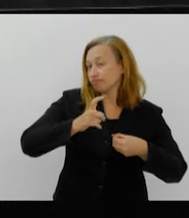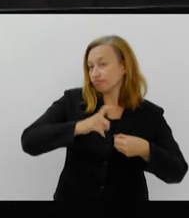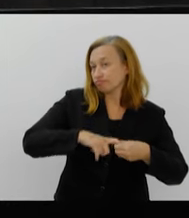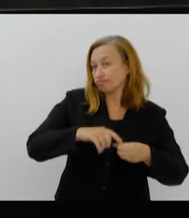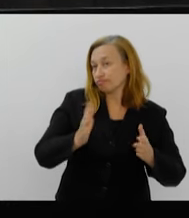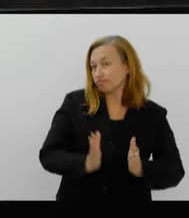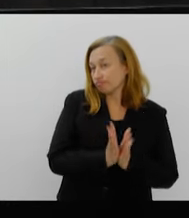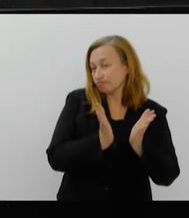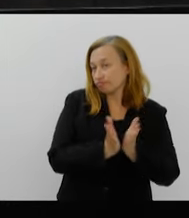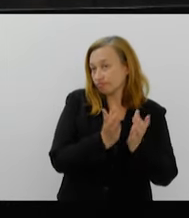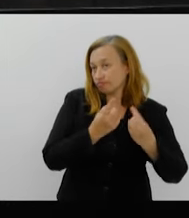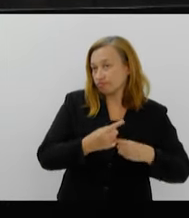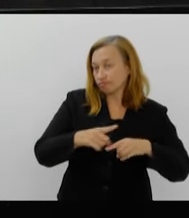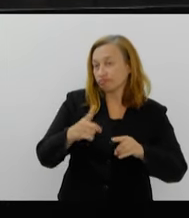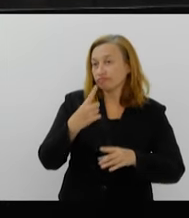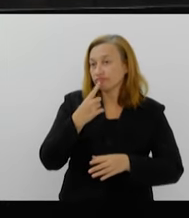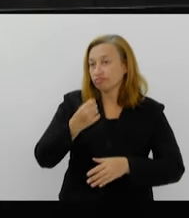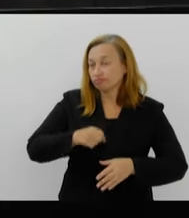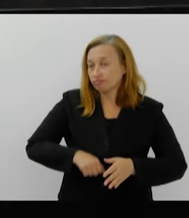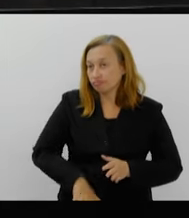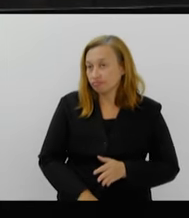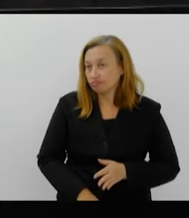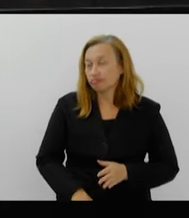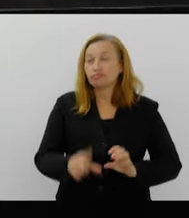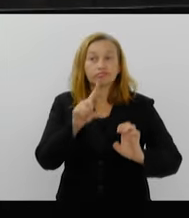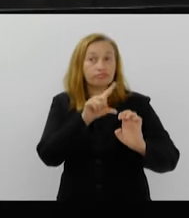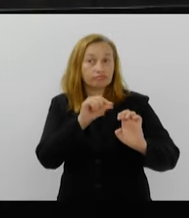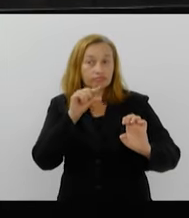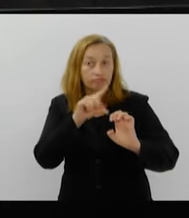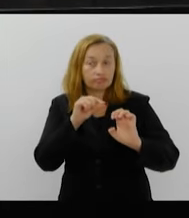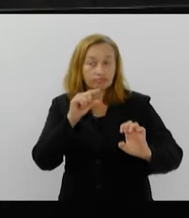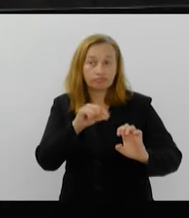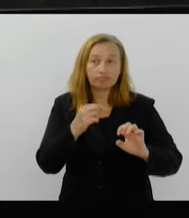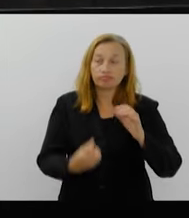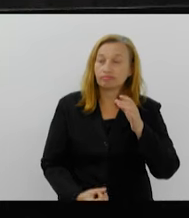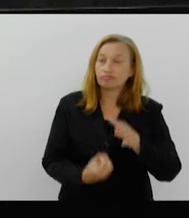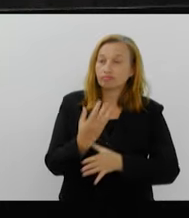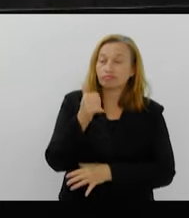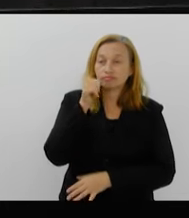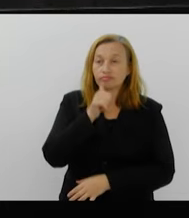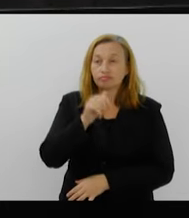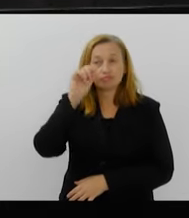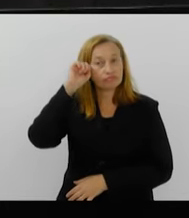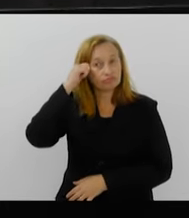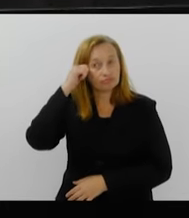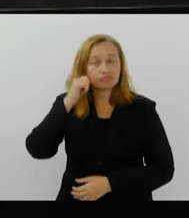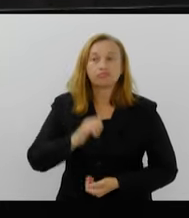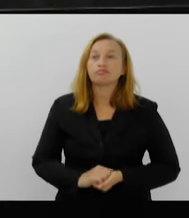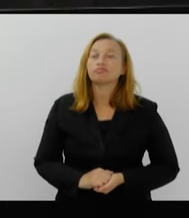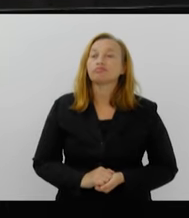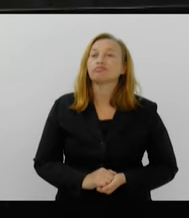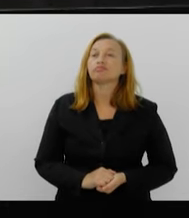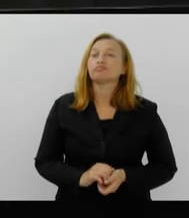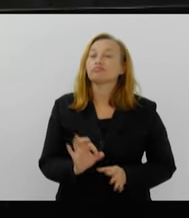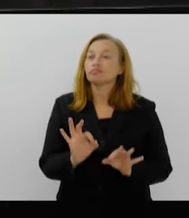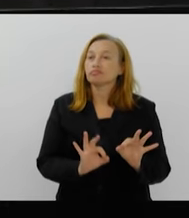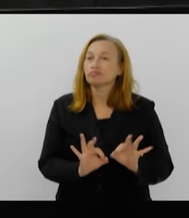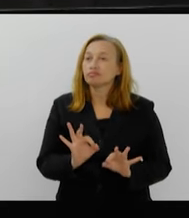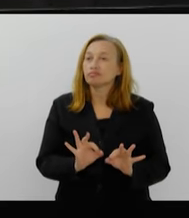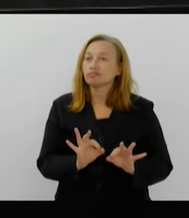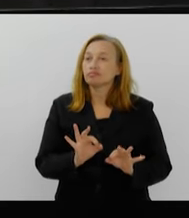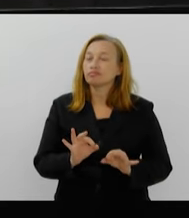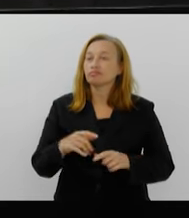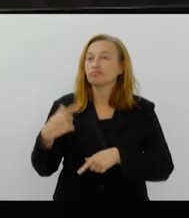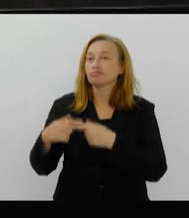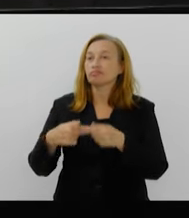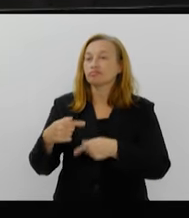pobreza menstrual, ao empreendedorismo criativo das mulheres negras e ao programa de geração de